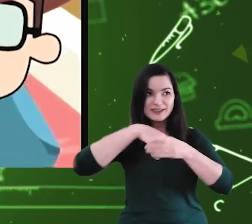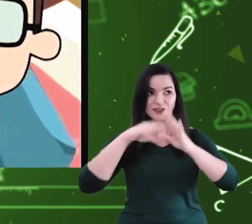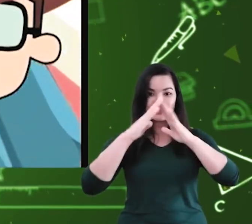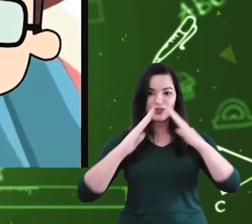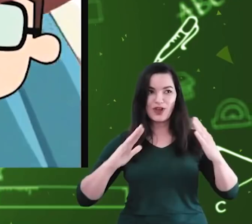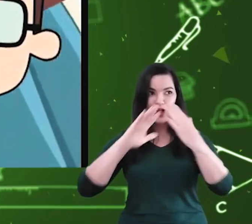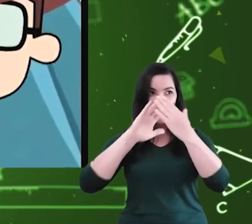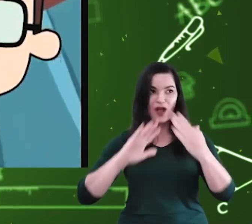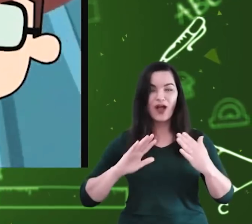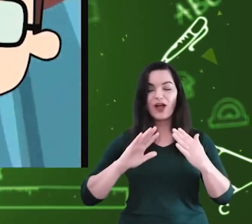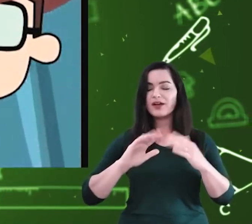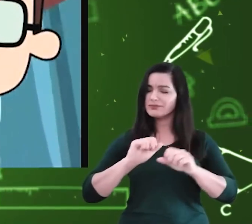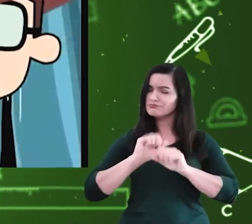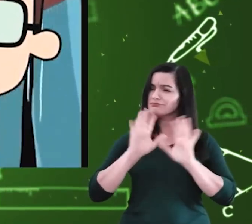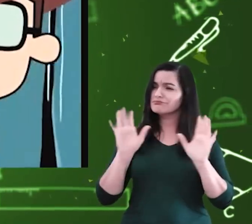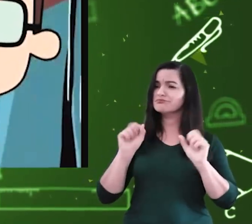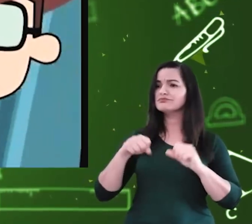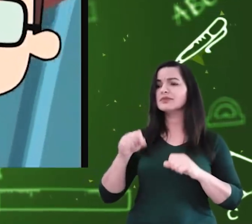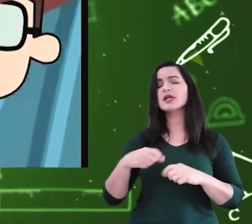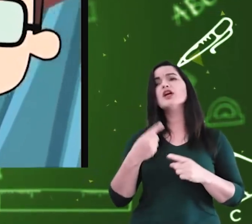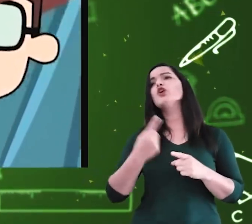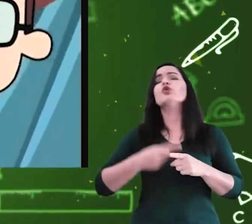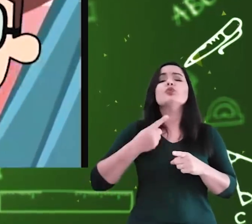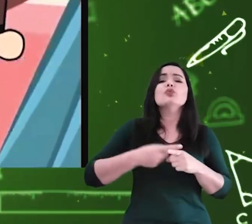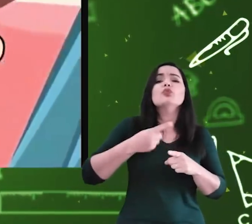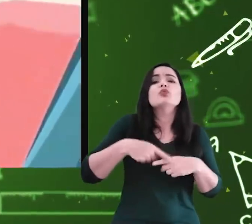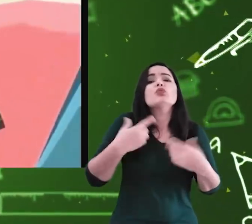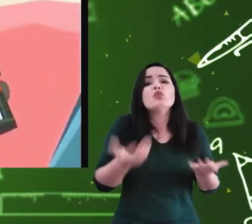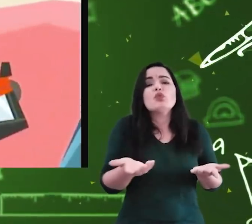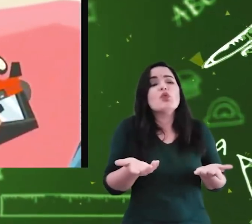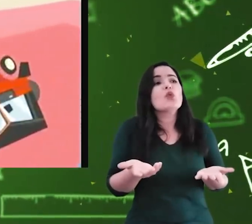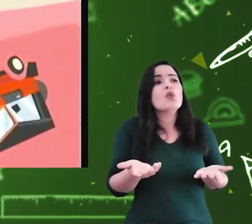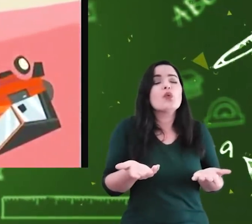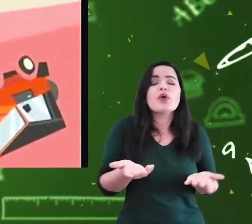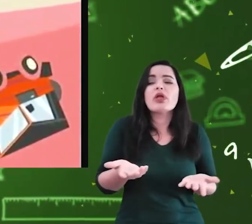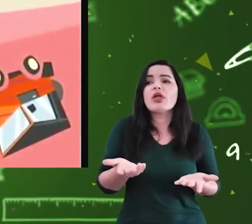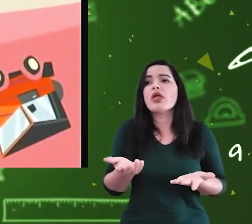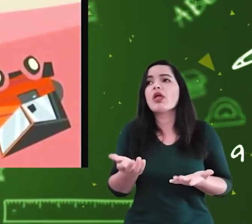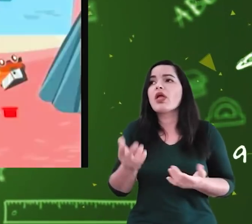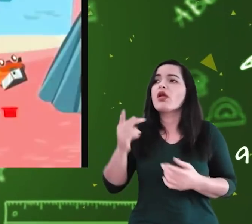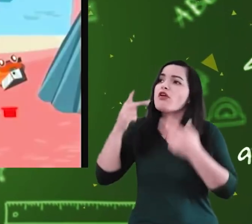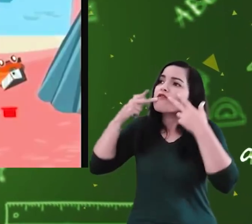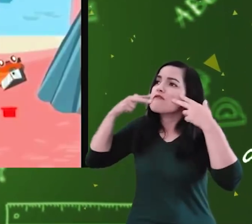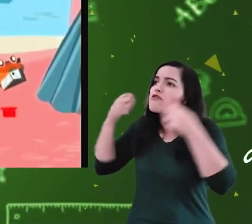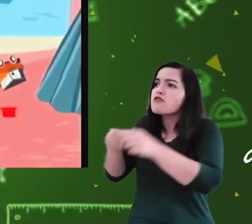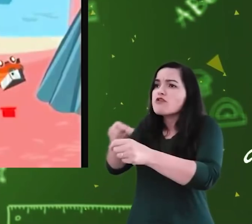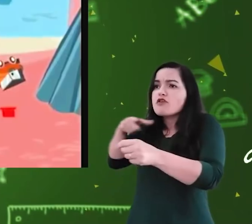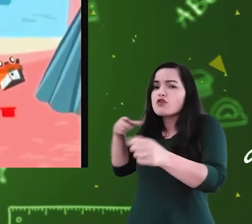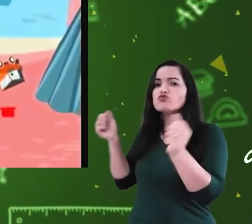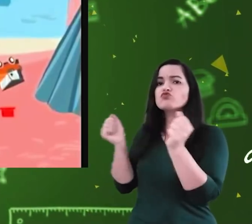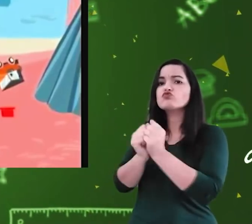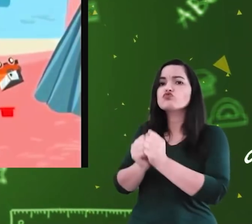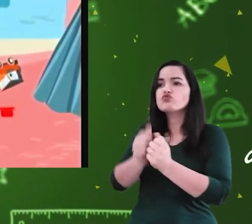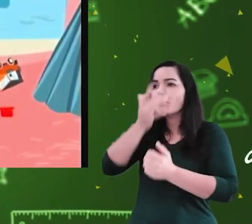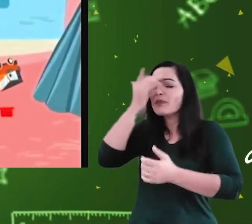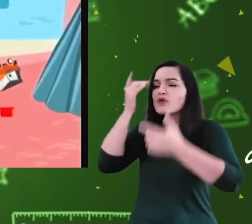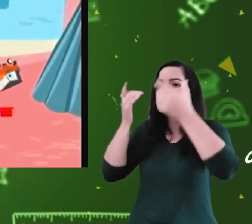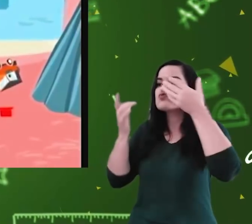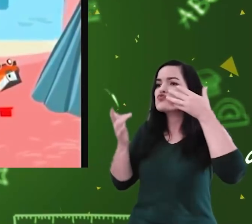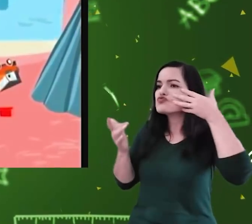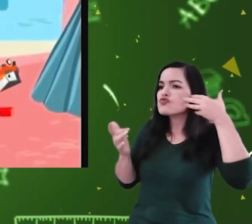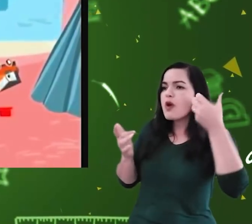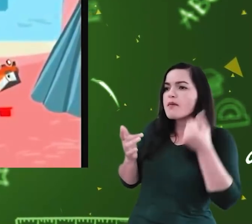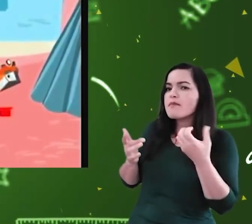Por que será que o homem branco se dava tão mal com o índio que nem a professora falou? Eu acho que eles não sabiam